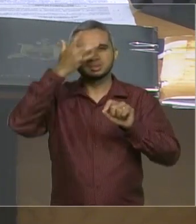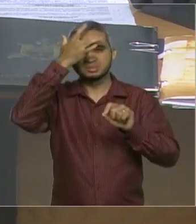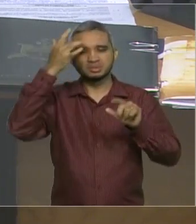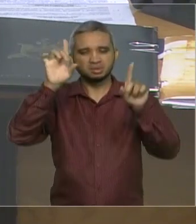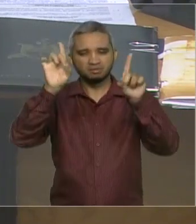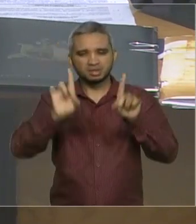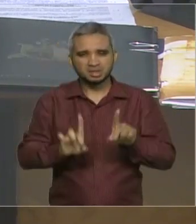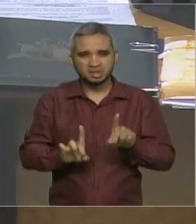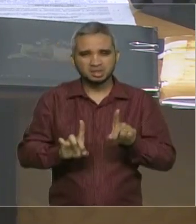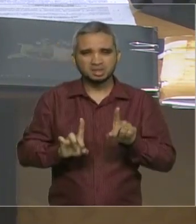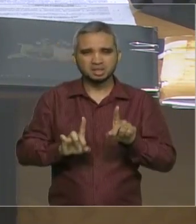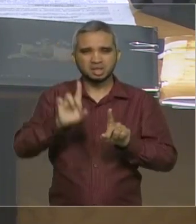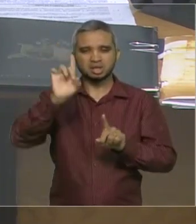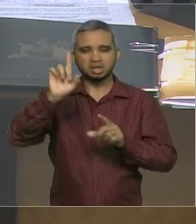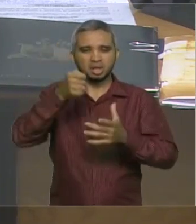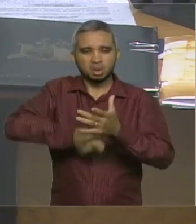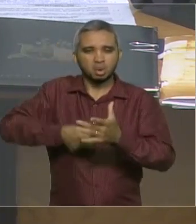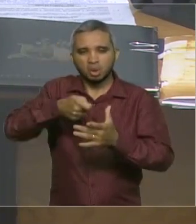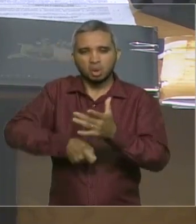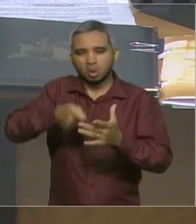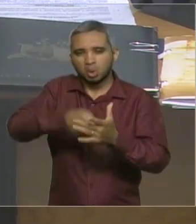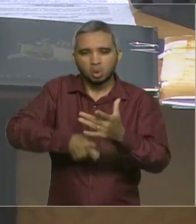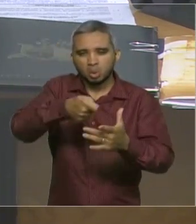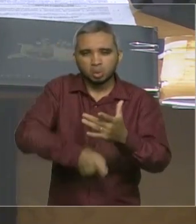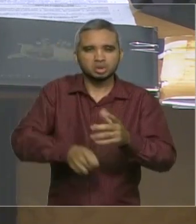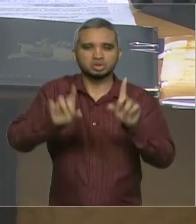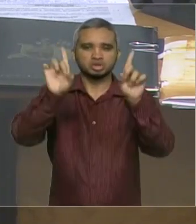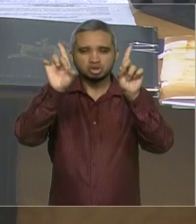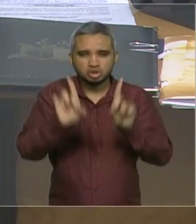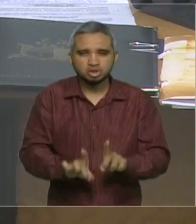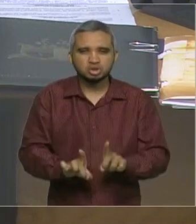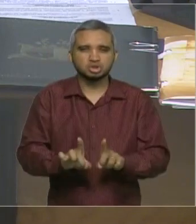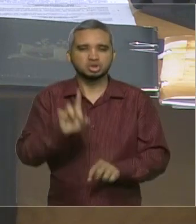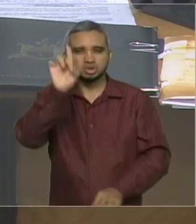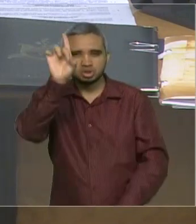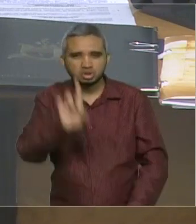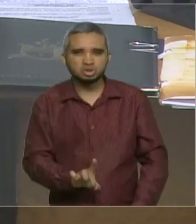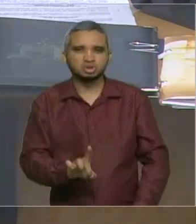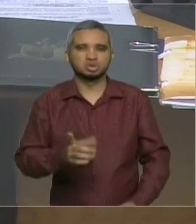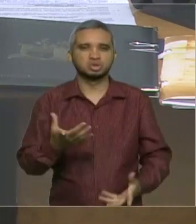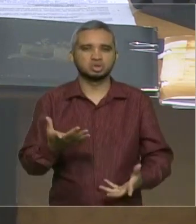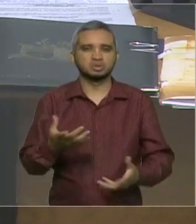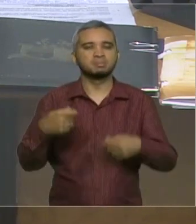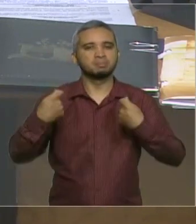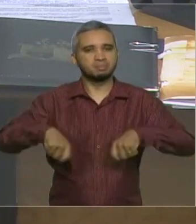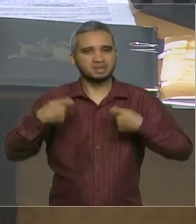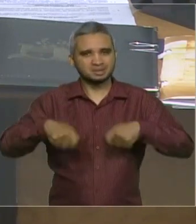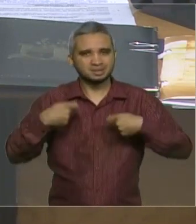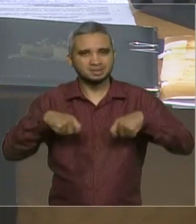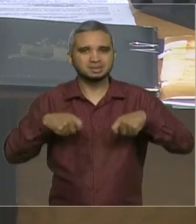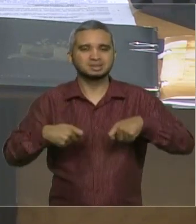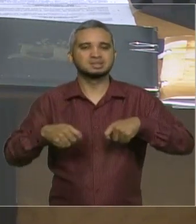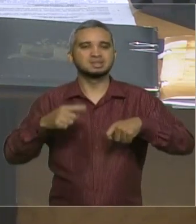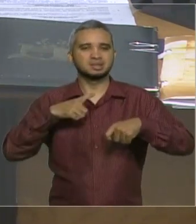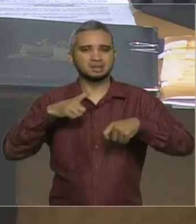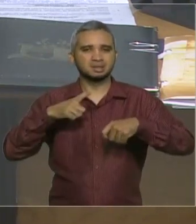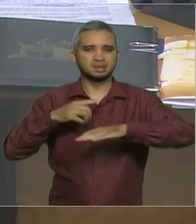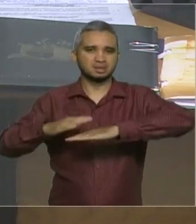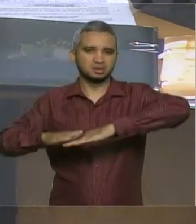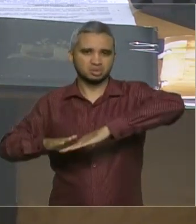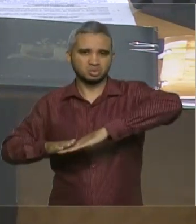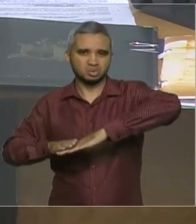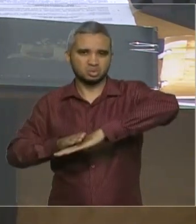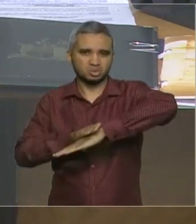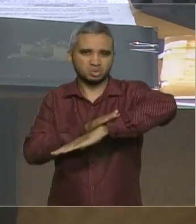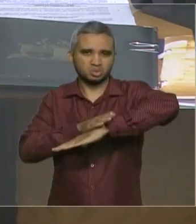E isso passa por construção de rampas, por calçadas bem conservadas, por ruas